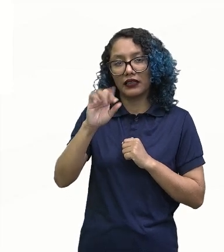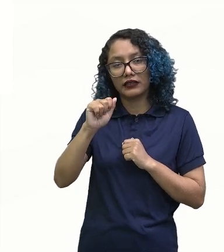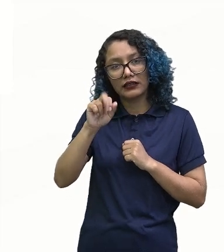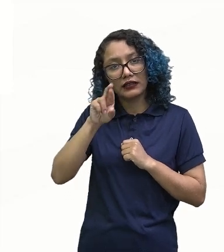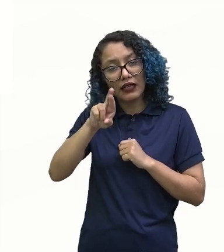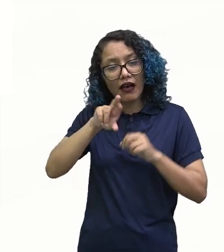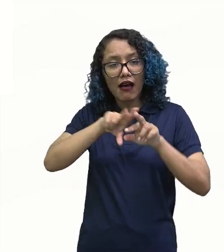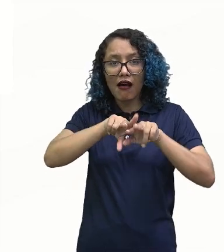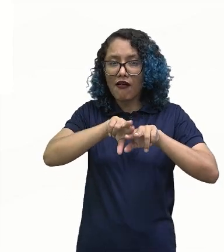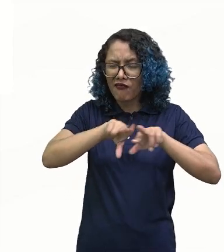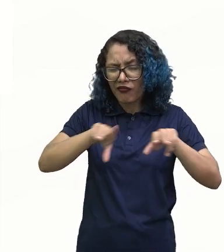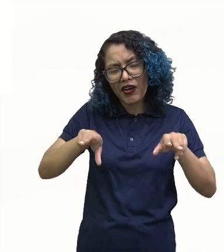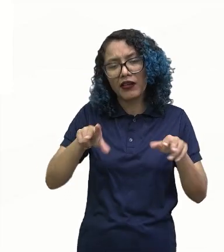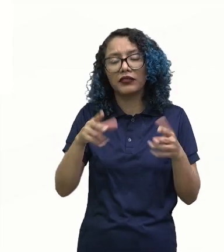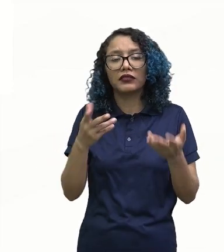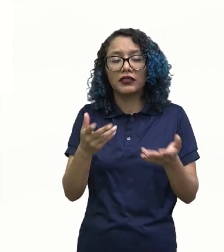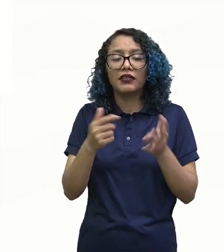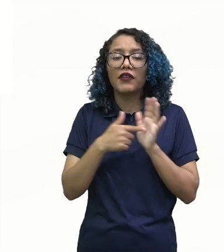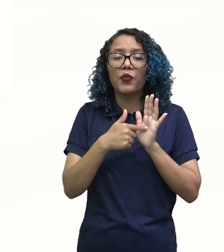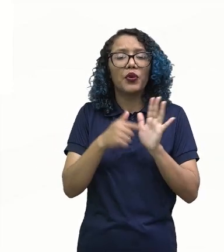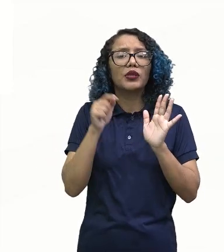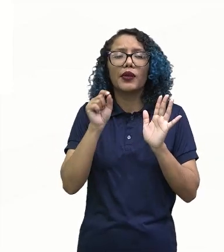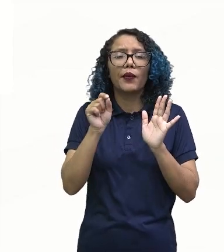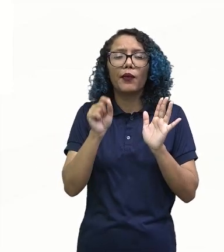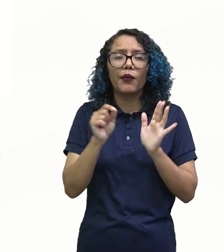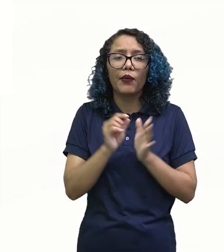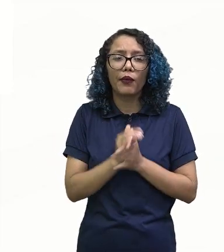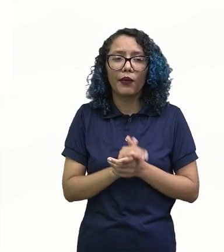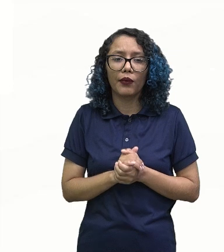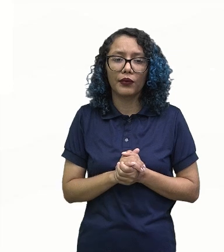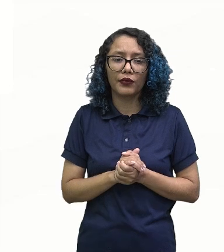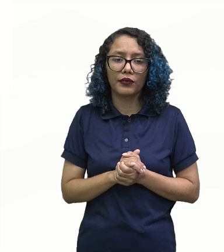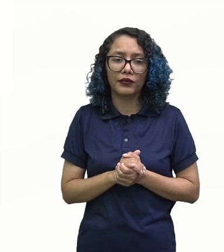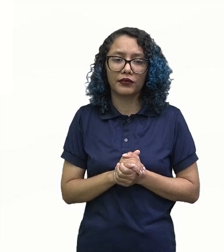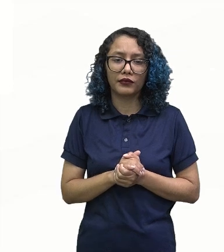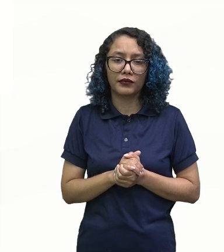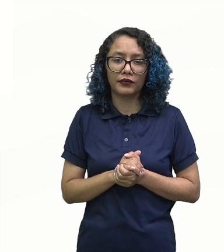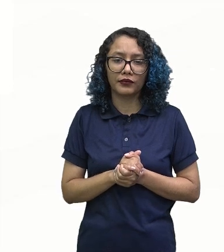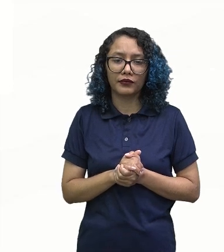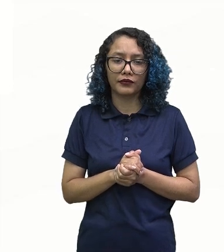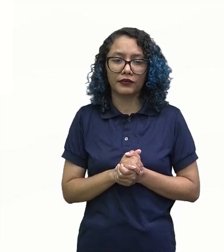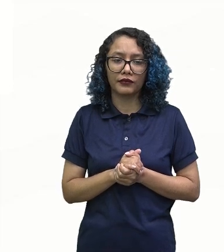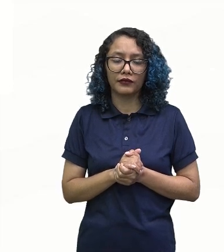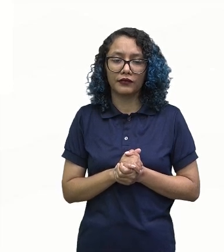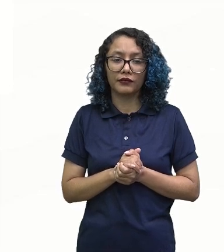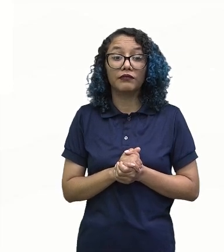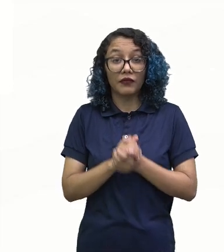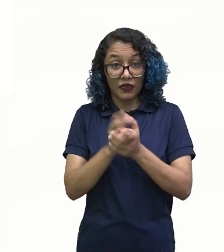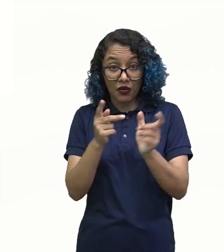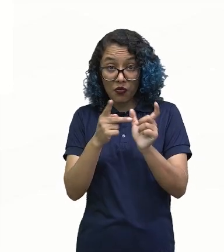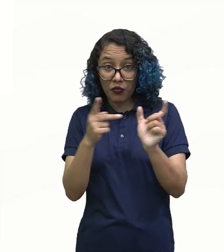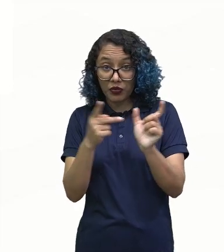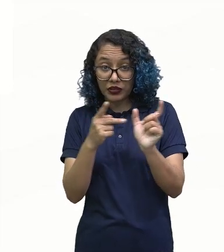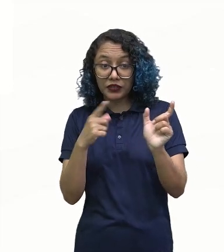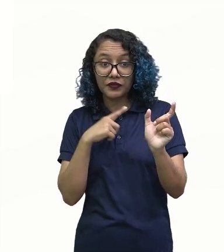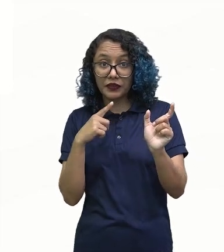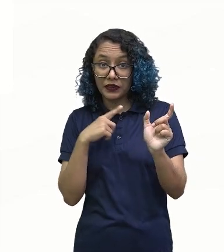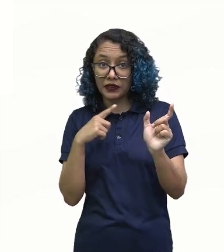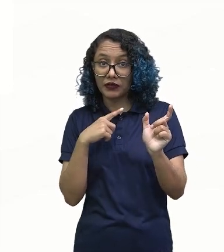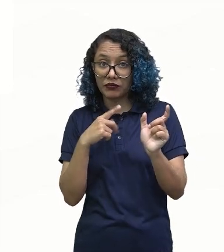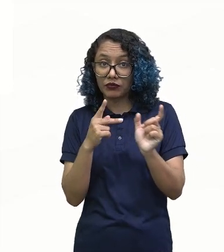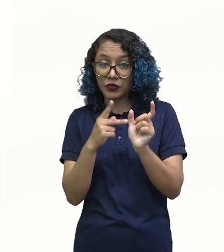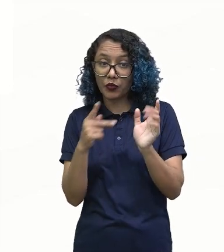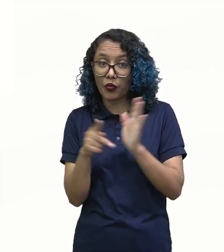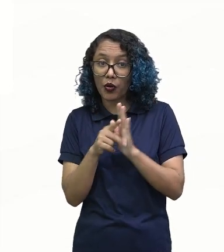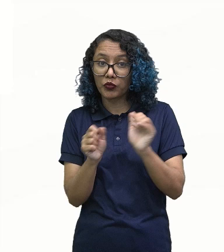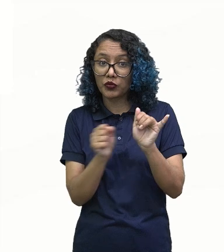verbos, eles vão indicar que nós vamos ter o predicativo do sujeito. Então, observe,